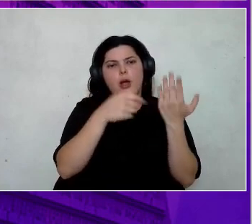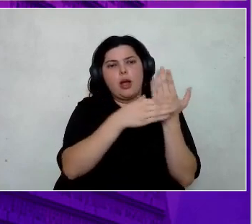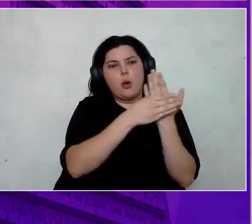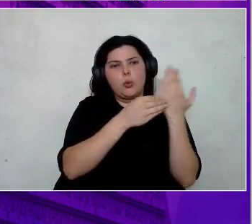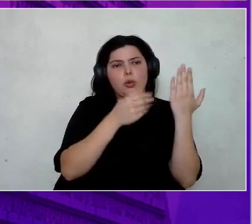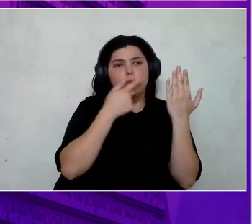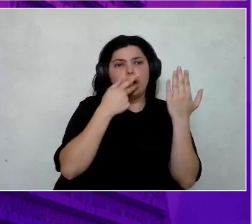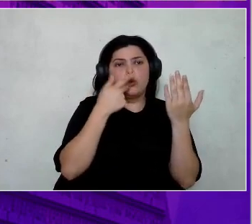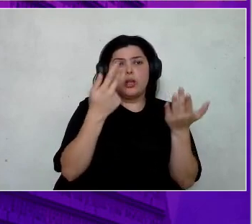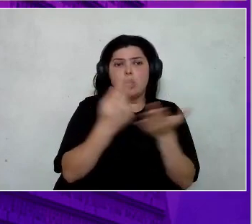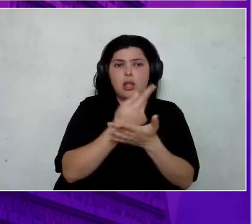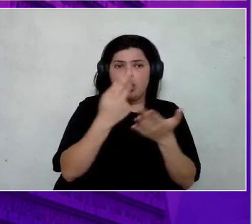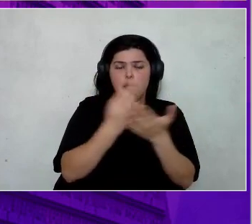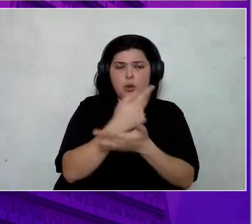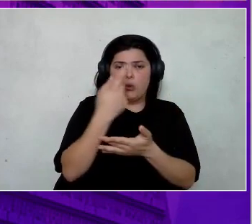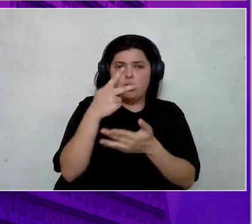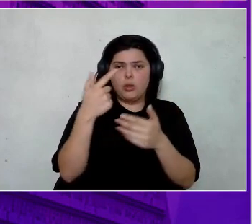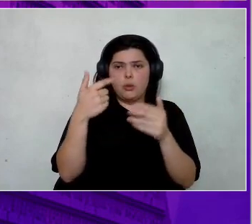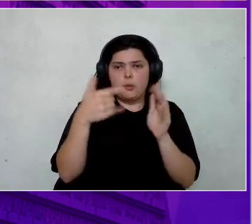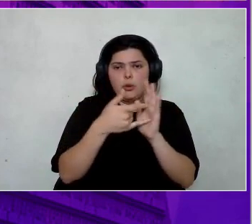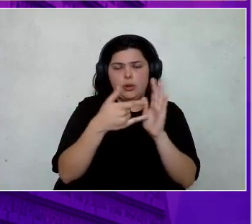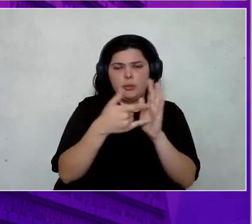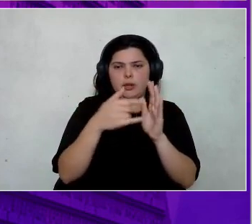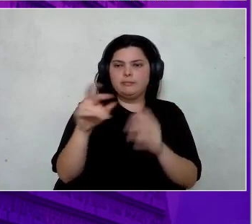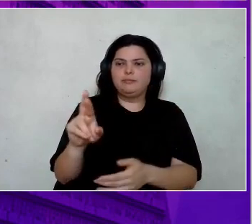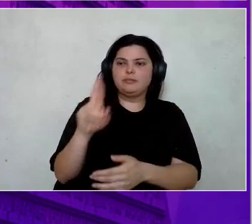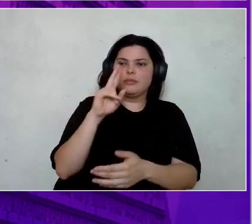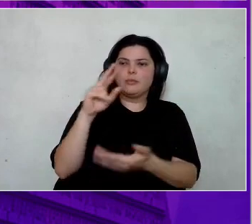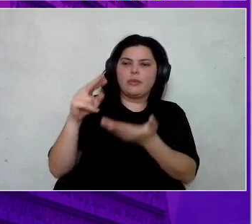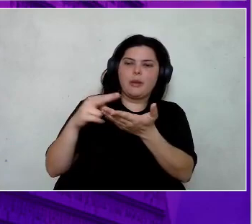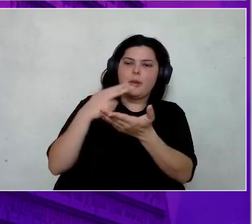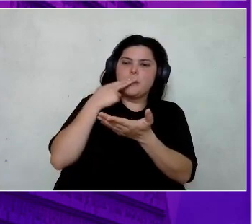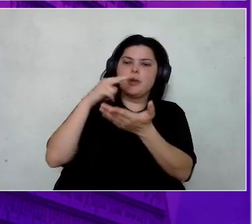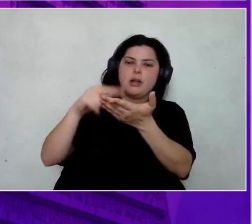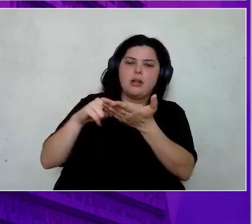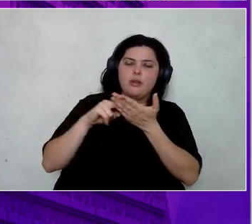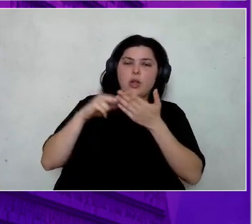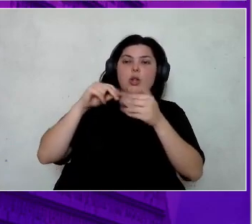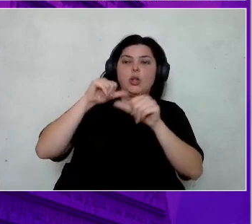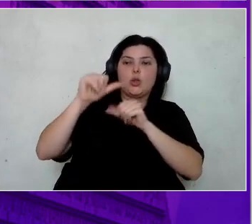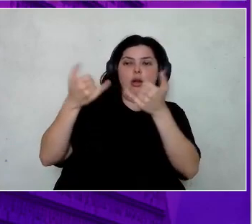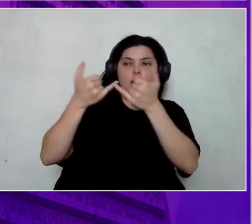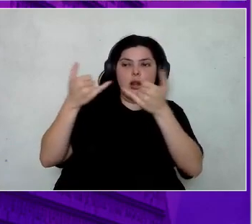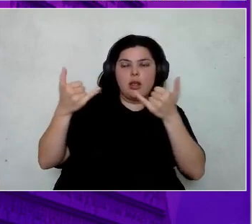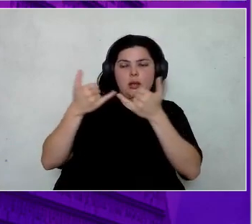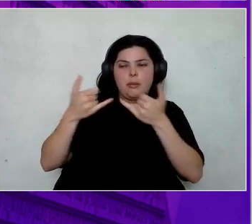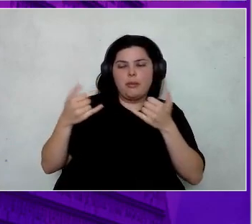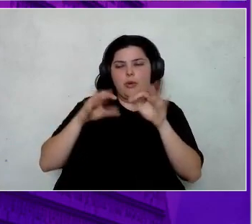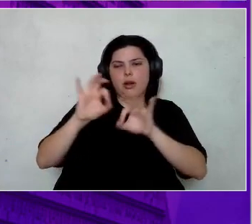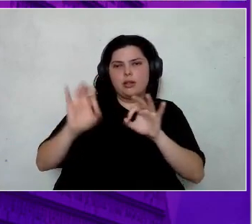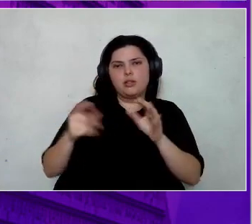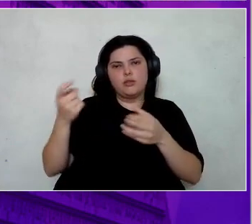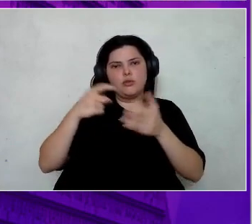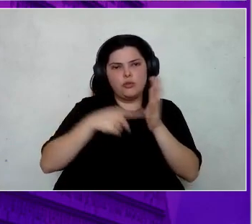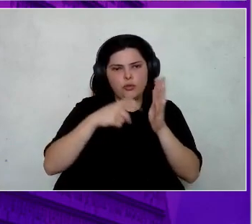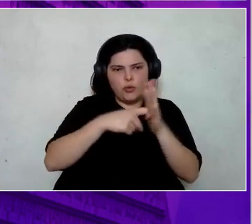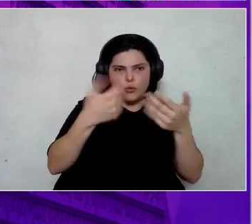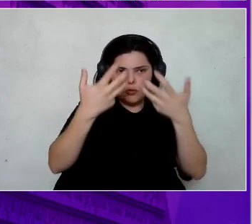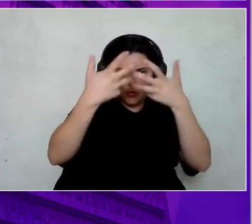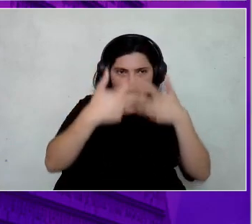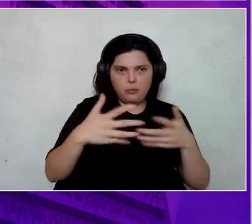esse erro aqui e esse. Aí ele respondeu a carta dizendo, troca essa linha por essa, não sei o que mais lá, e a gente rodou e funcionou.